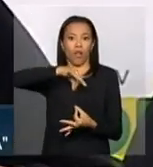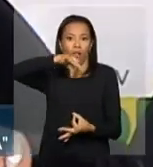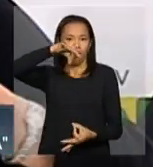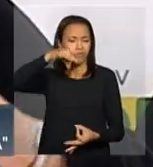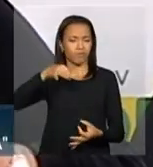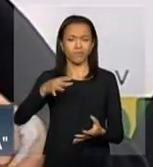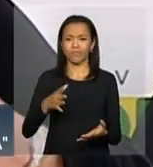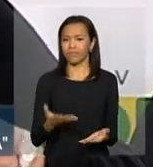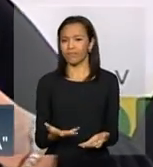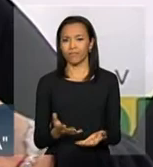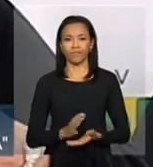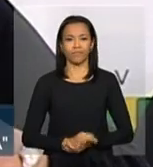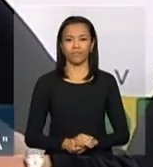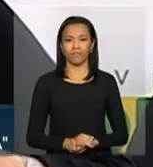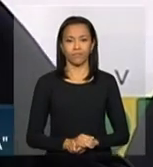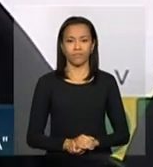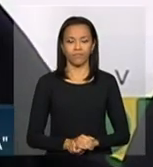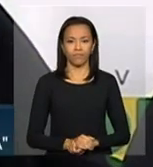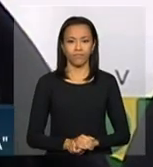muito